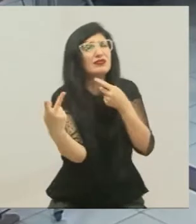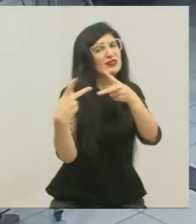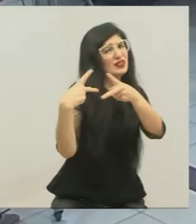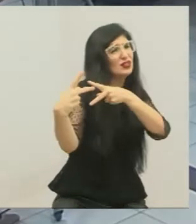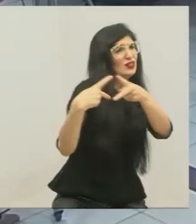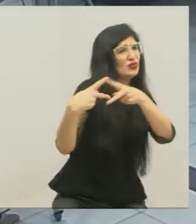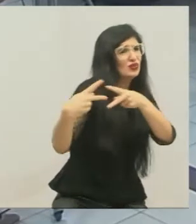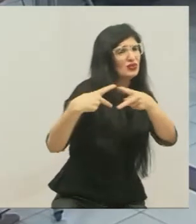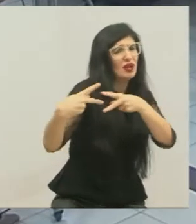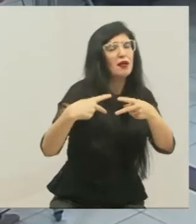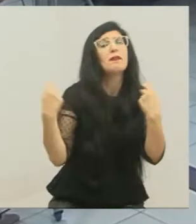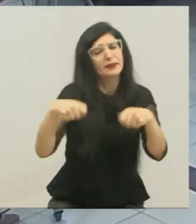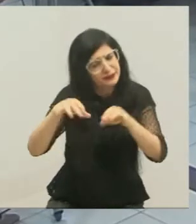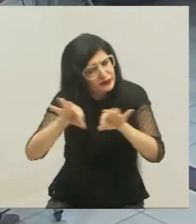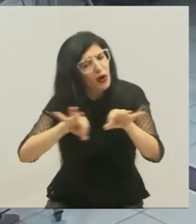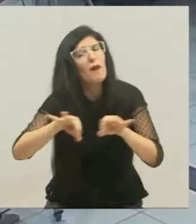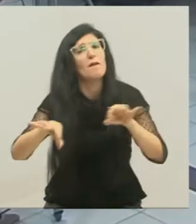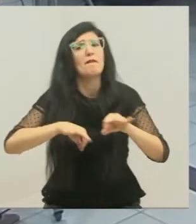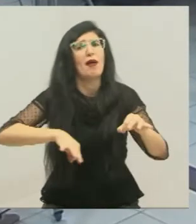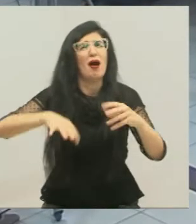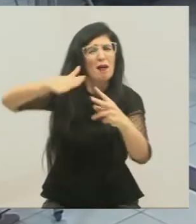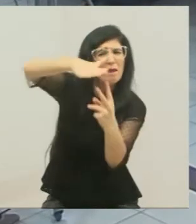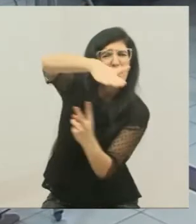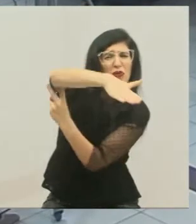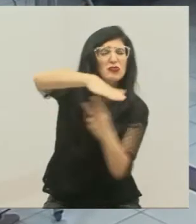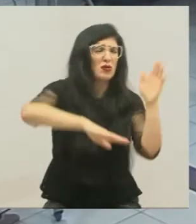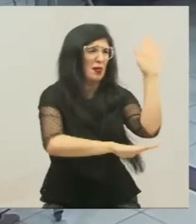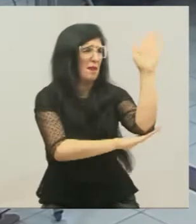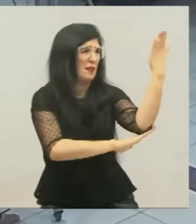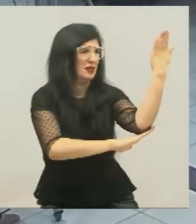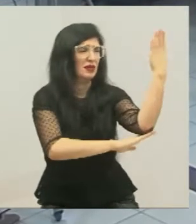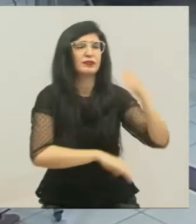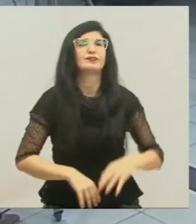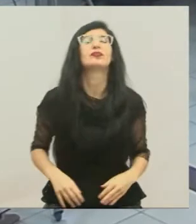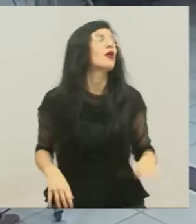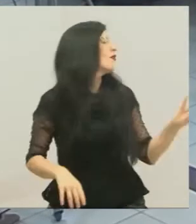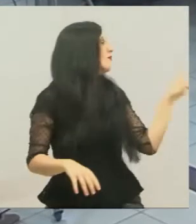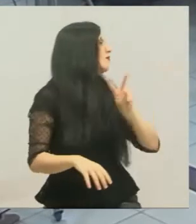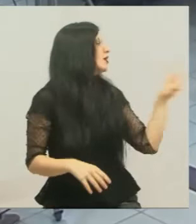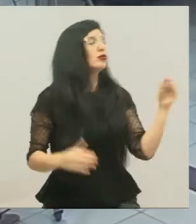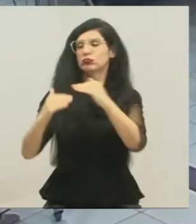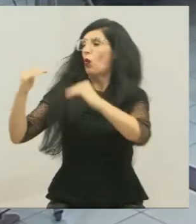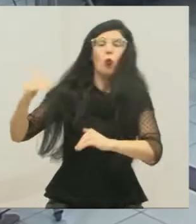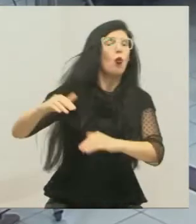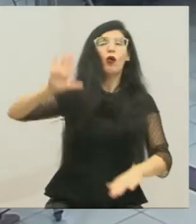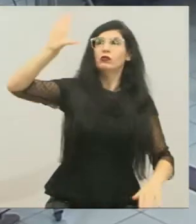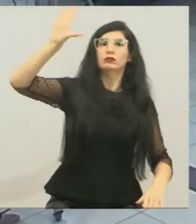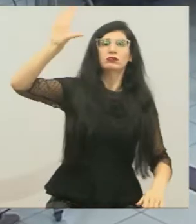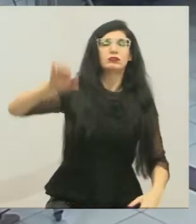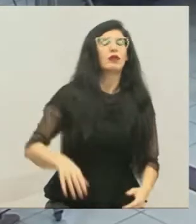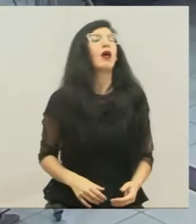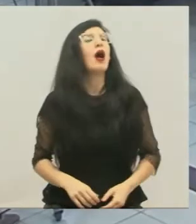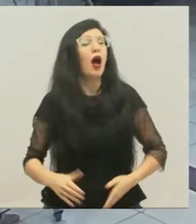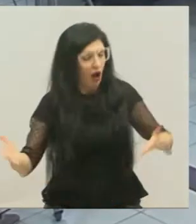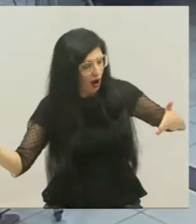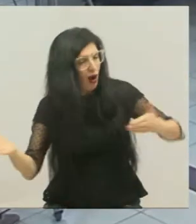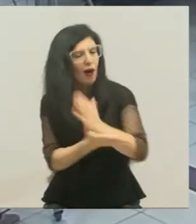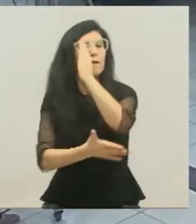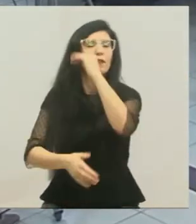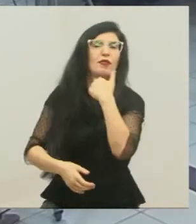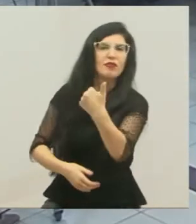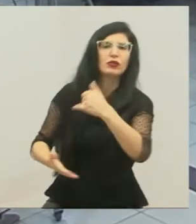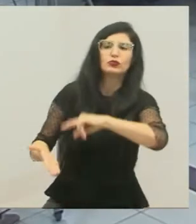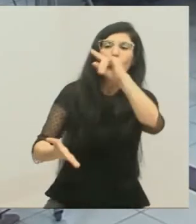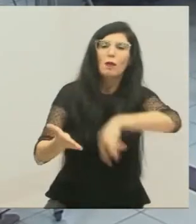Requerimento 373 em votação. Os vereadores contrários se manifestem levantando o braço. Requerimento aprovado. Próximo